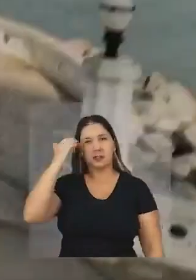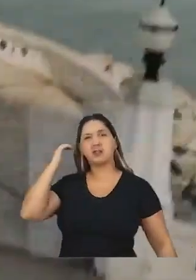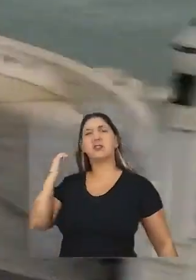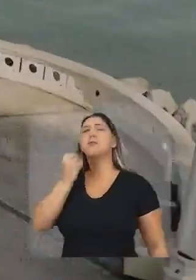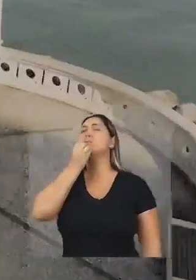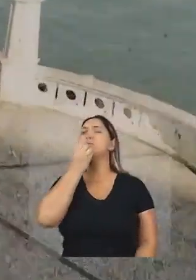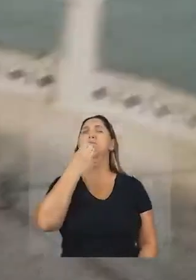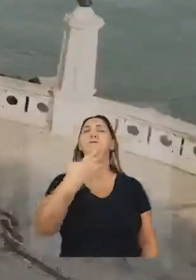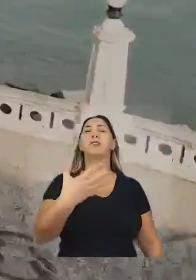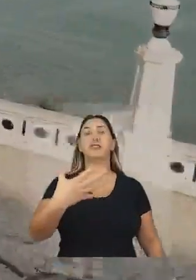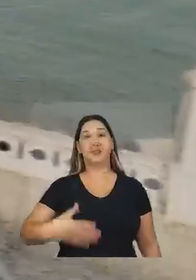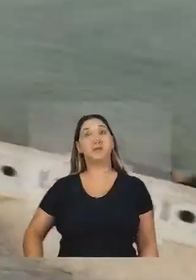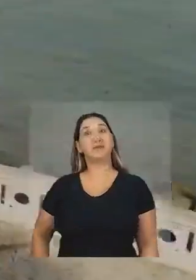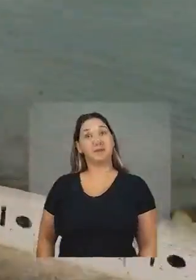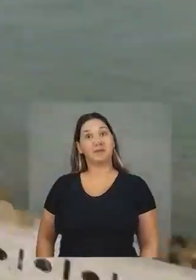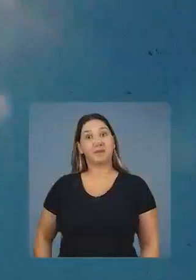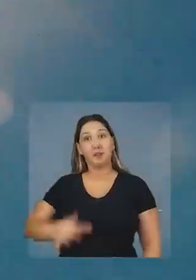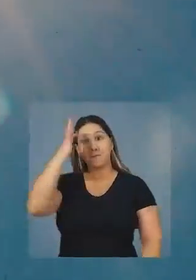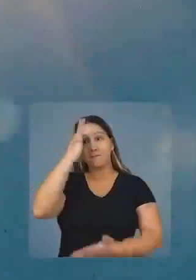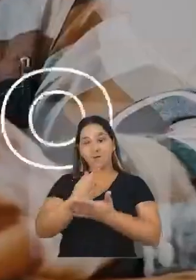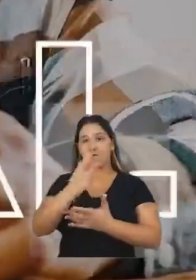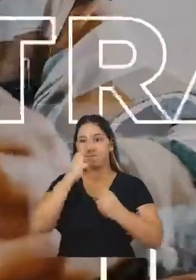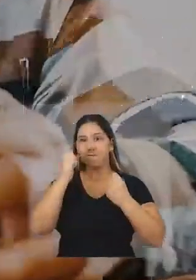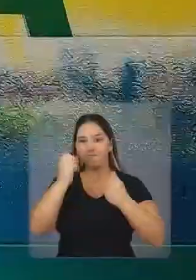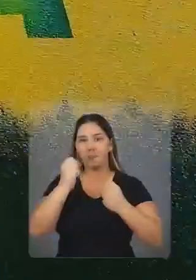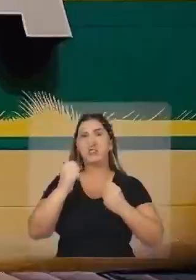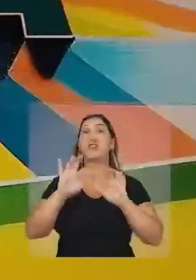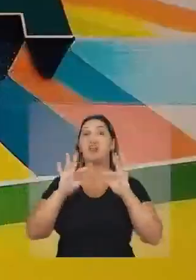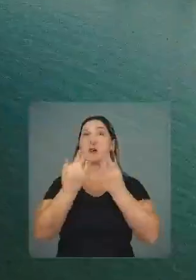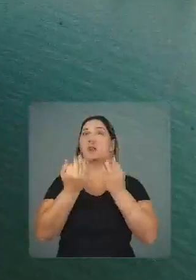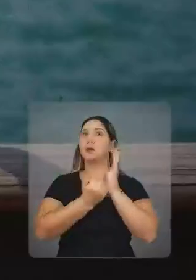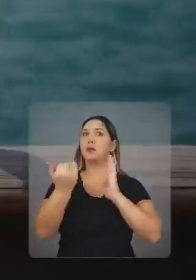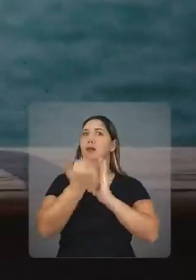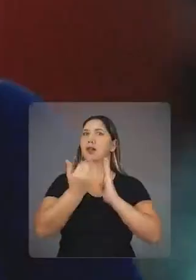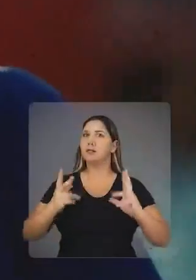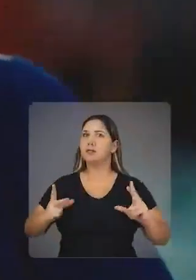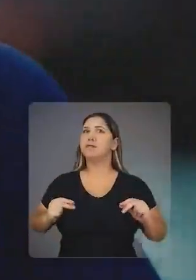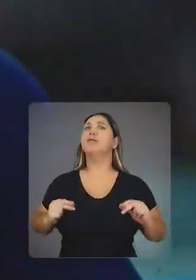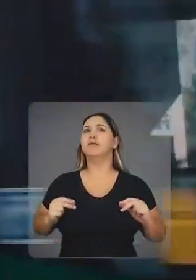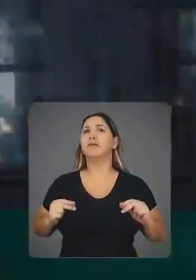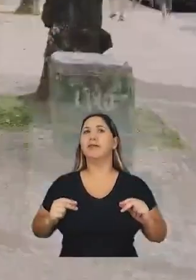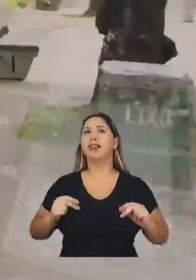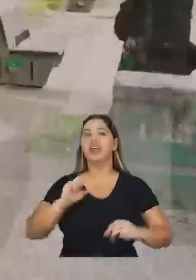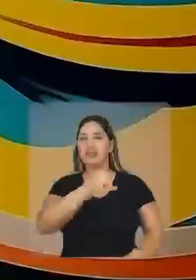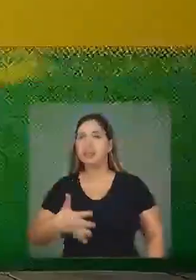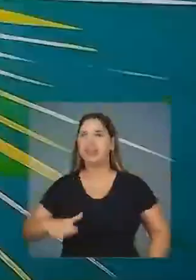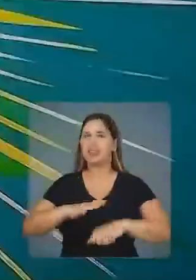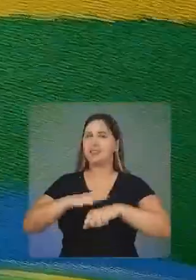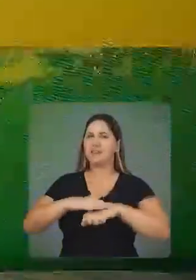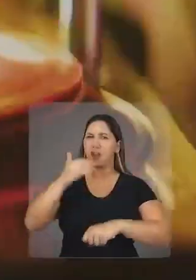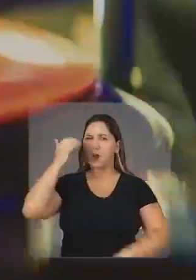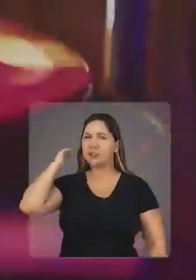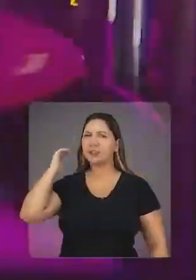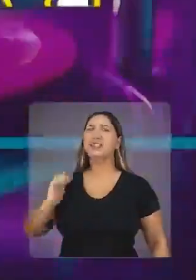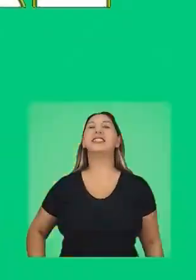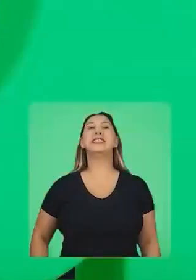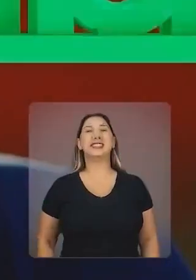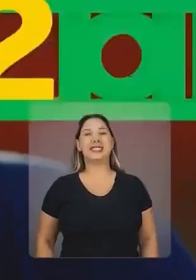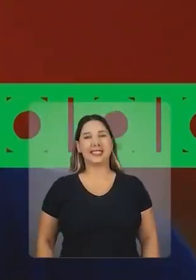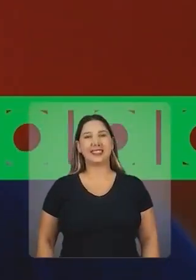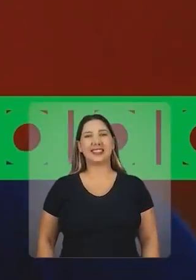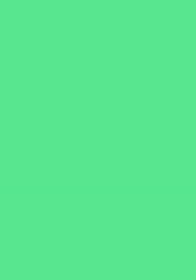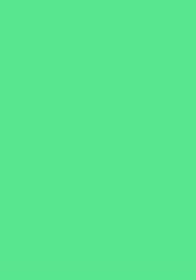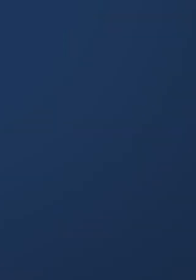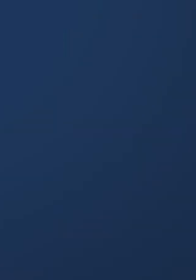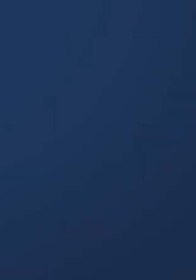suor e garra, a mulher só faz o bem. Força, fé e trabalho, sua família merece mais. Revolução na cidade, Rosana vale, Rosana